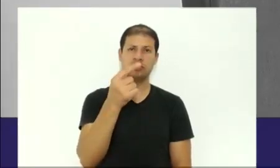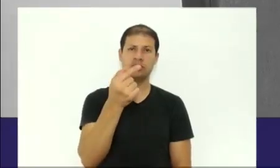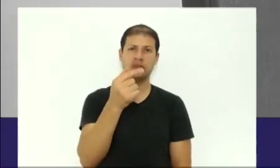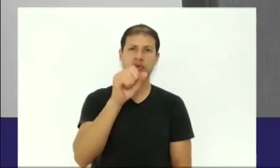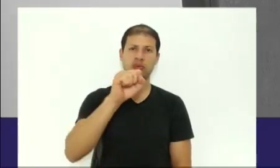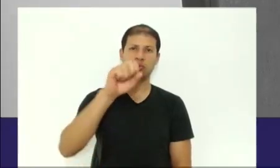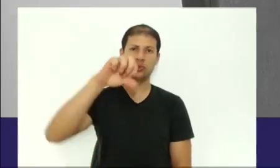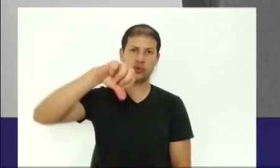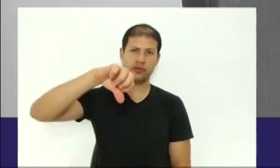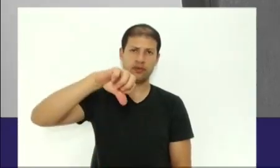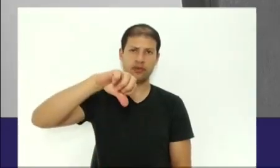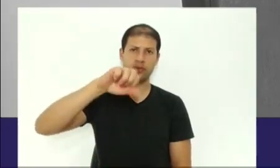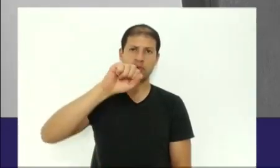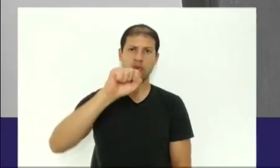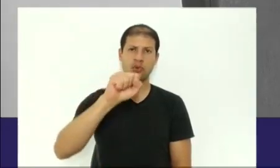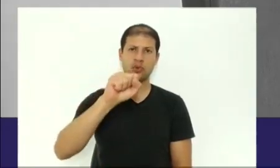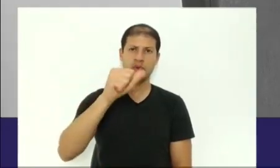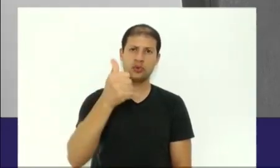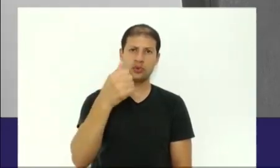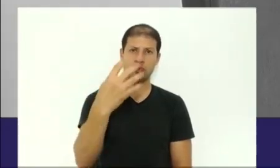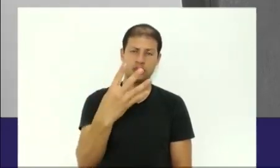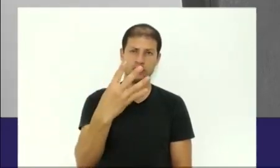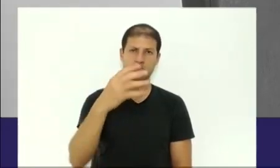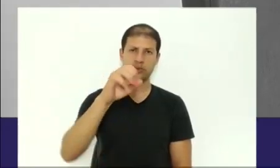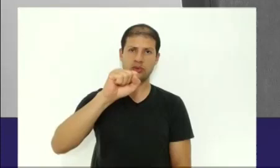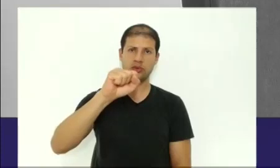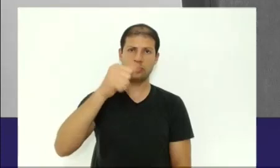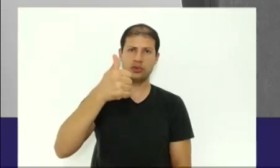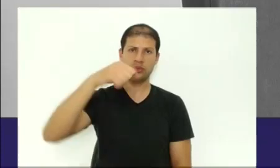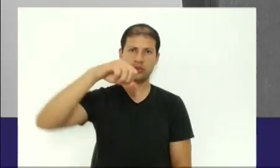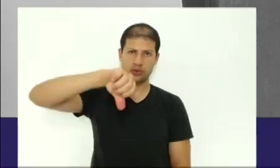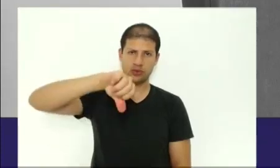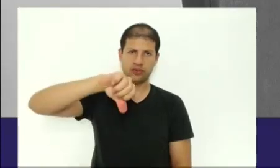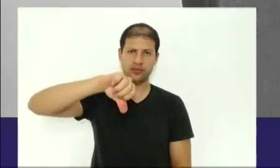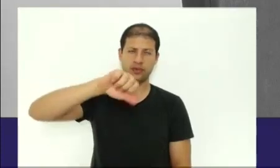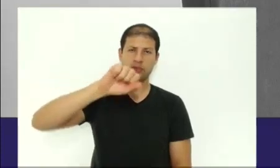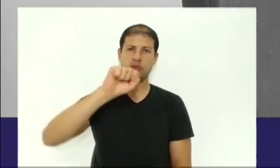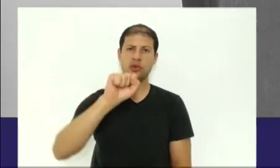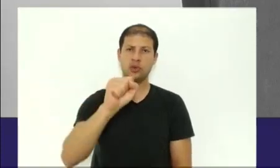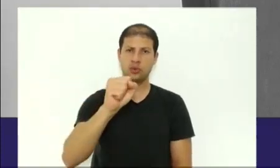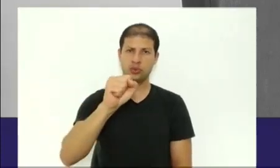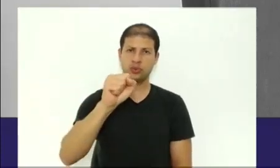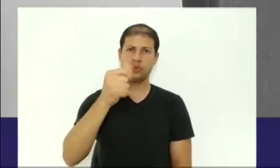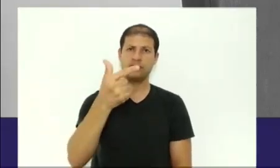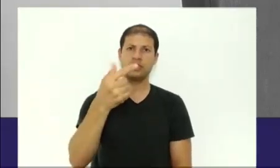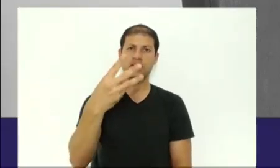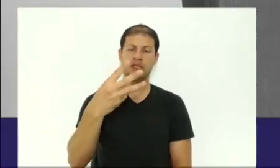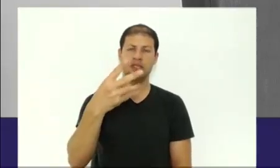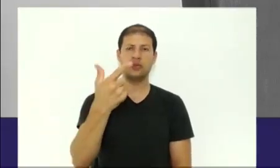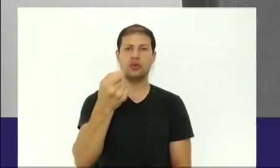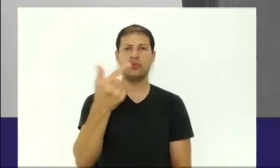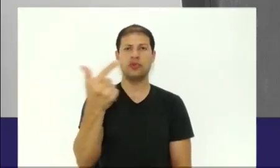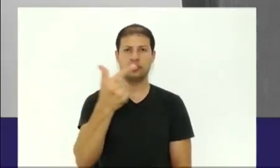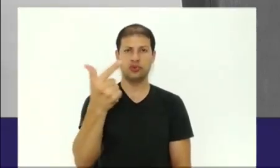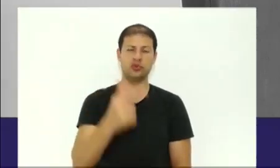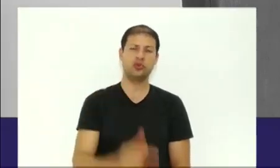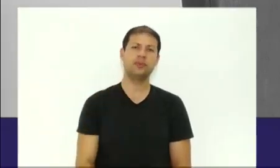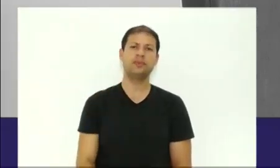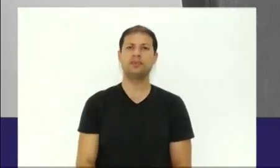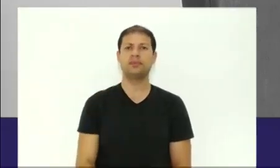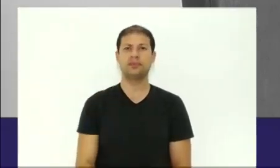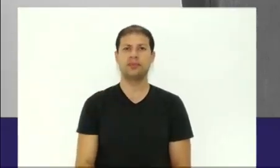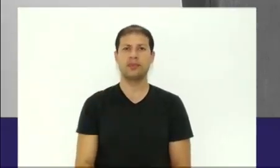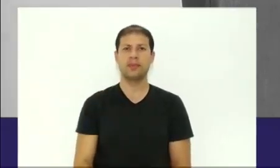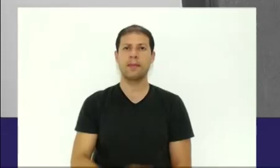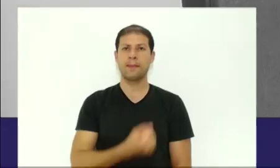789, 814, 819 e 823 de 2022.